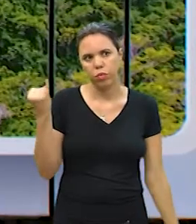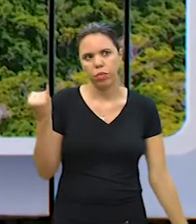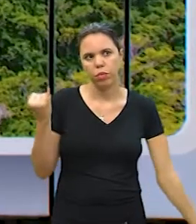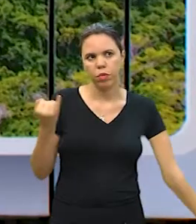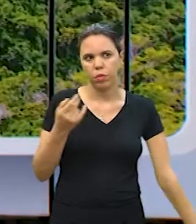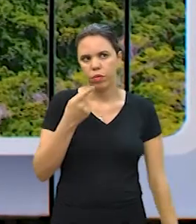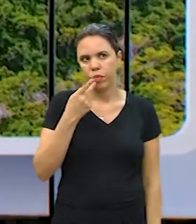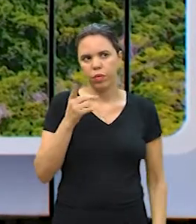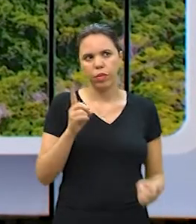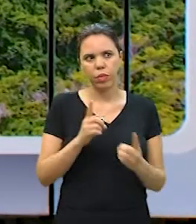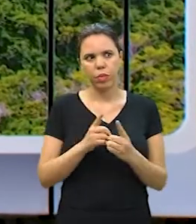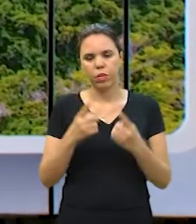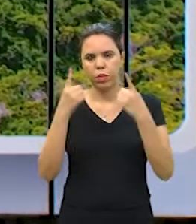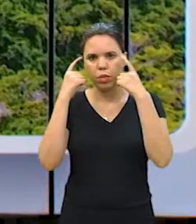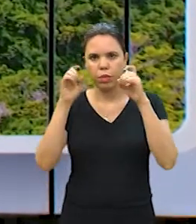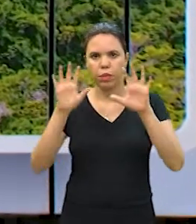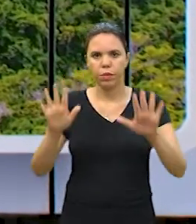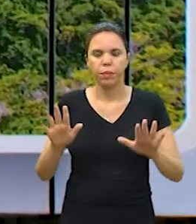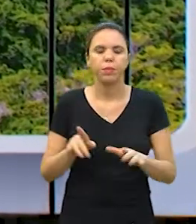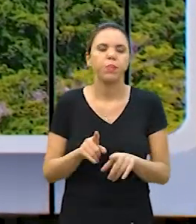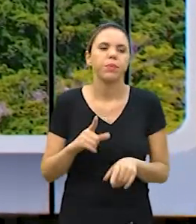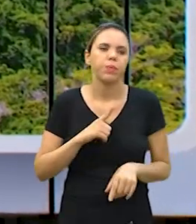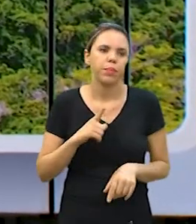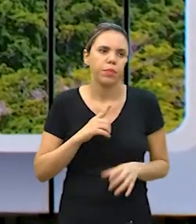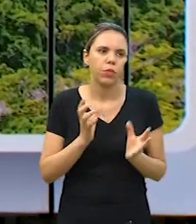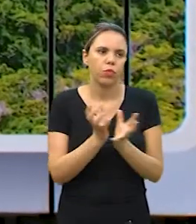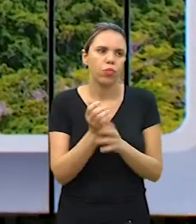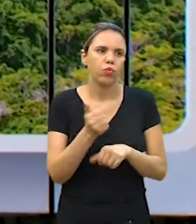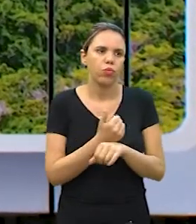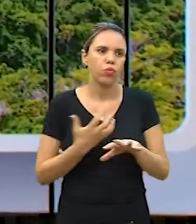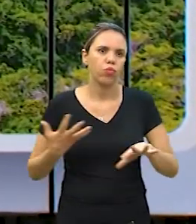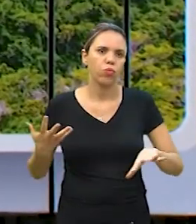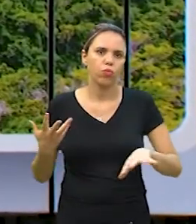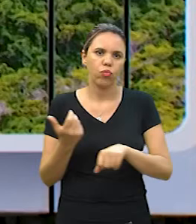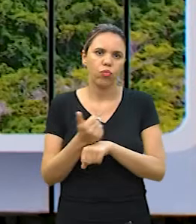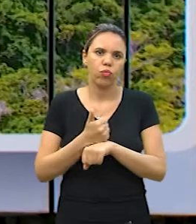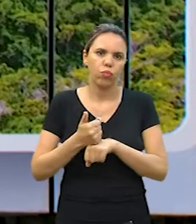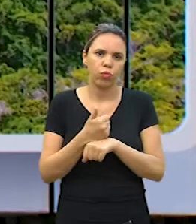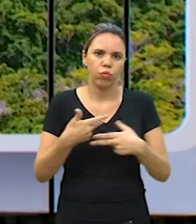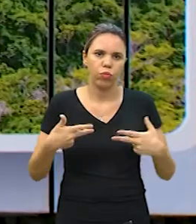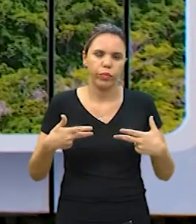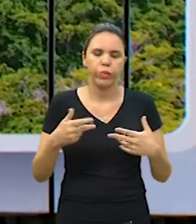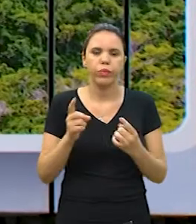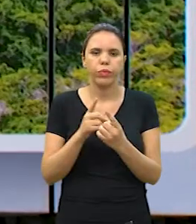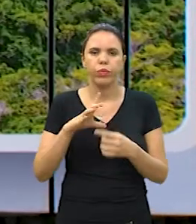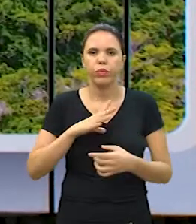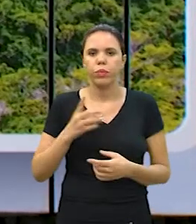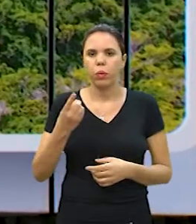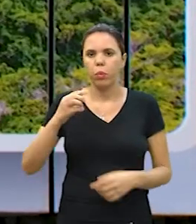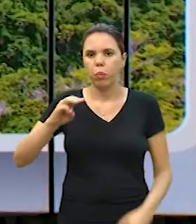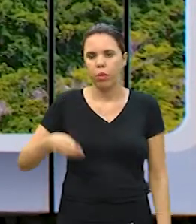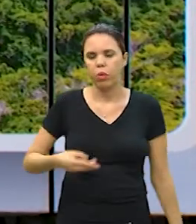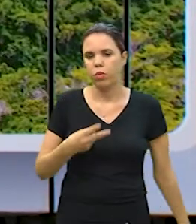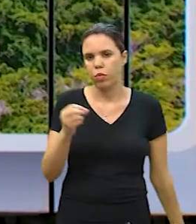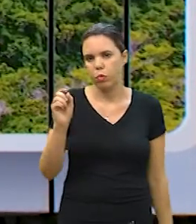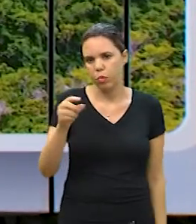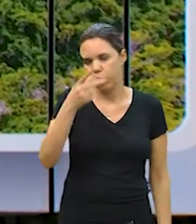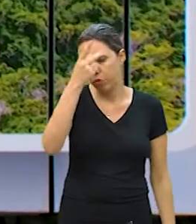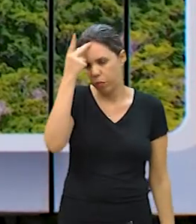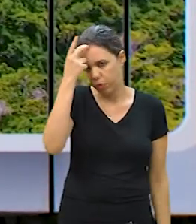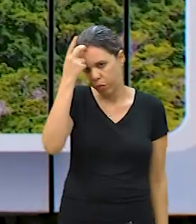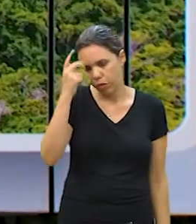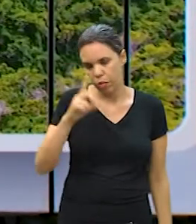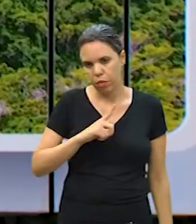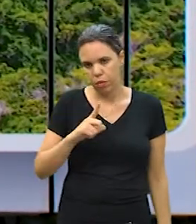super importante, que é atendimento em violência, mas a gente tem uma equipe multidisciplinar nesse centro, por uma cidade com 1.200.000